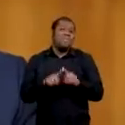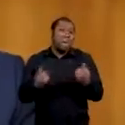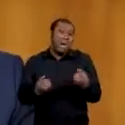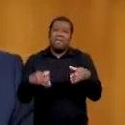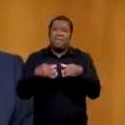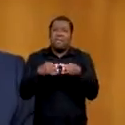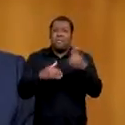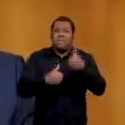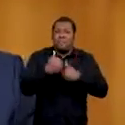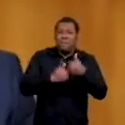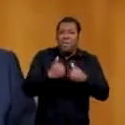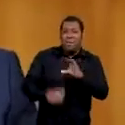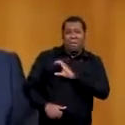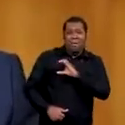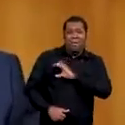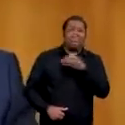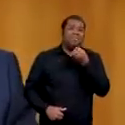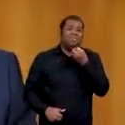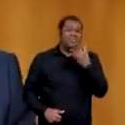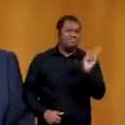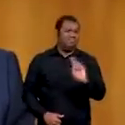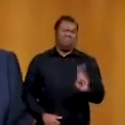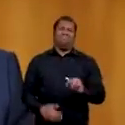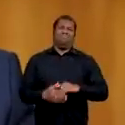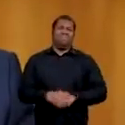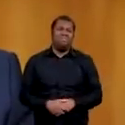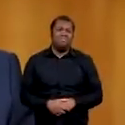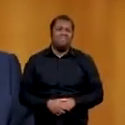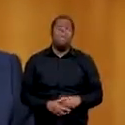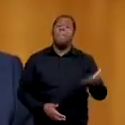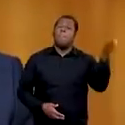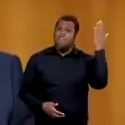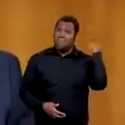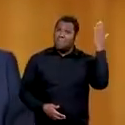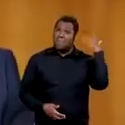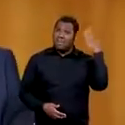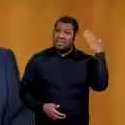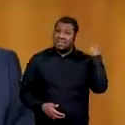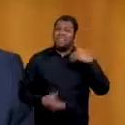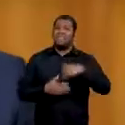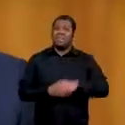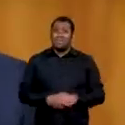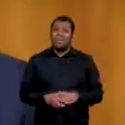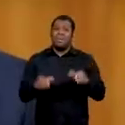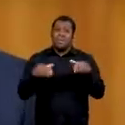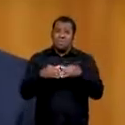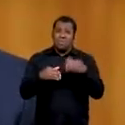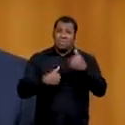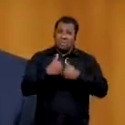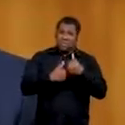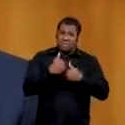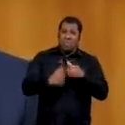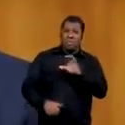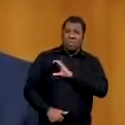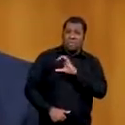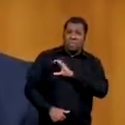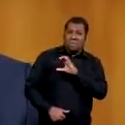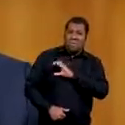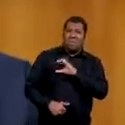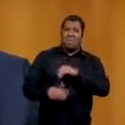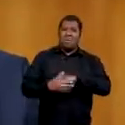Não anda bem das pernas. O Corinthians teve um momento histórico que o Corinthians tropeçou. Eu acho que foi o momento